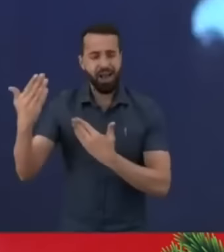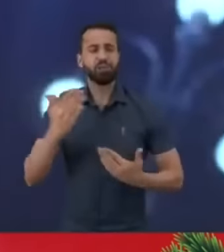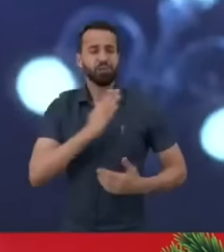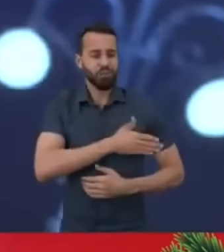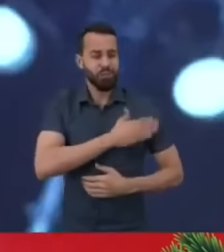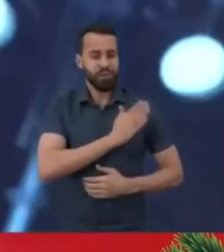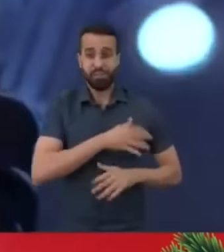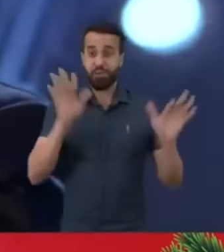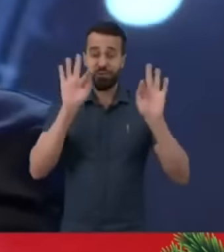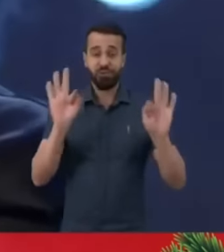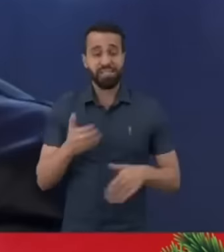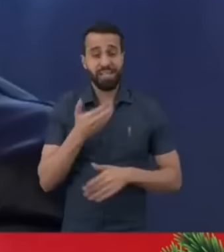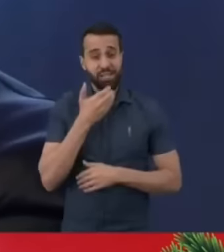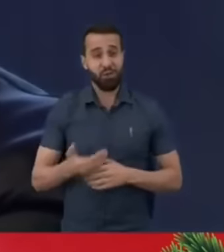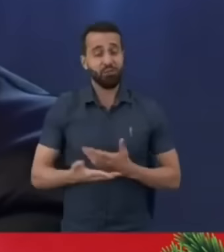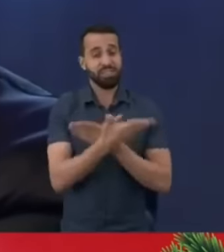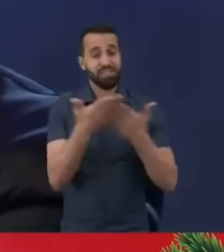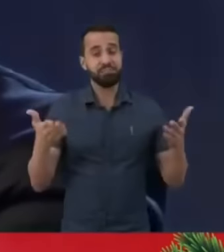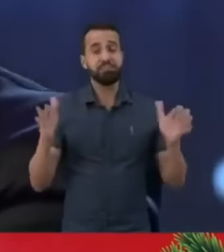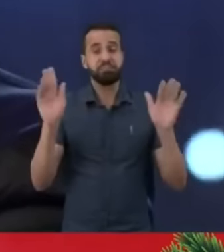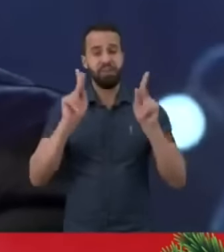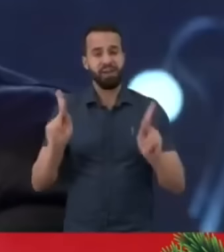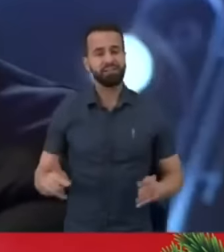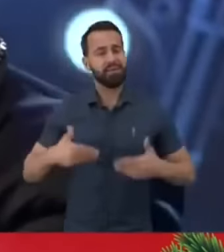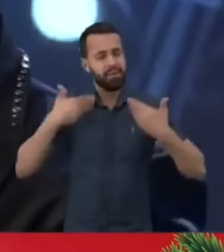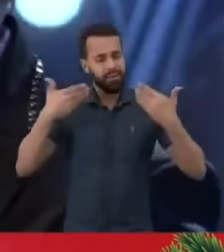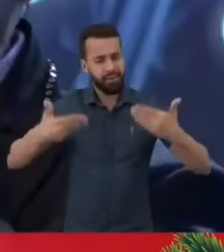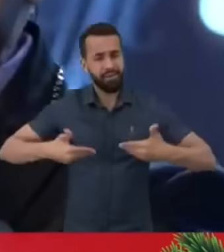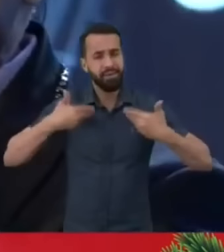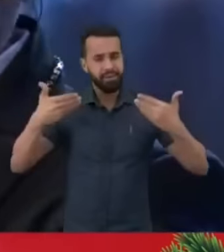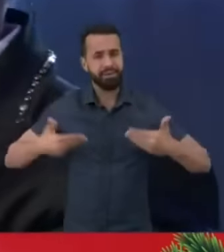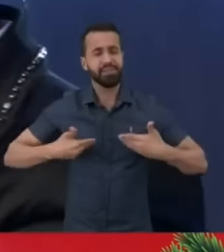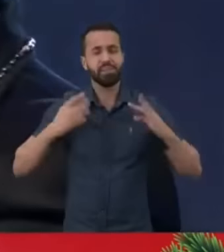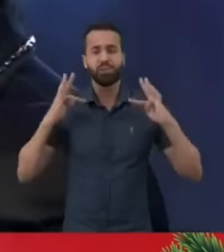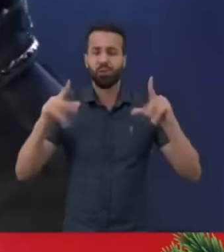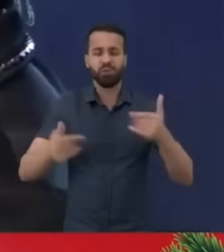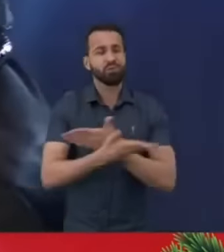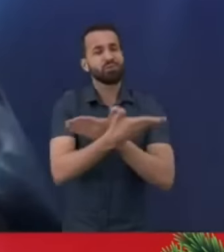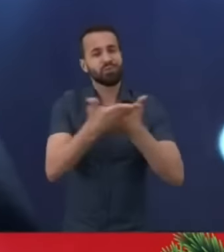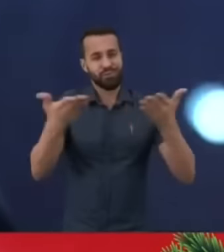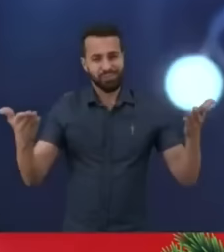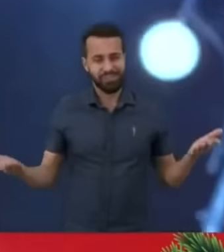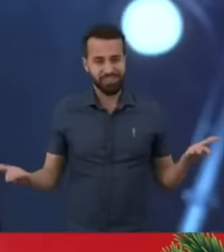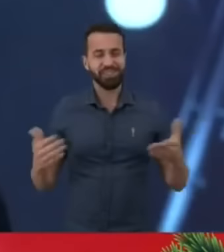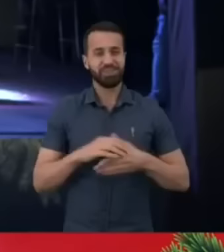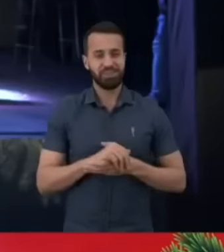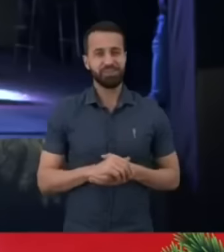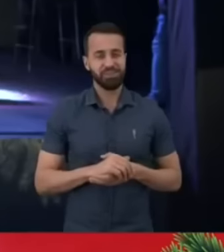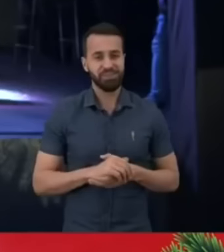vez, um Feliz Natal, muita paz, muita alegria, feliz ano novo para todos vocês. Daqui uns dias.